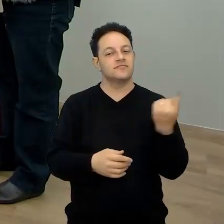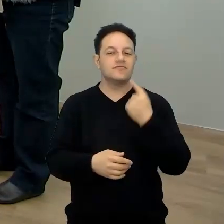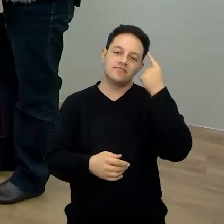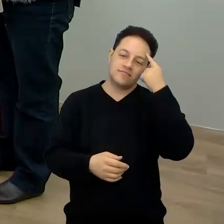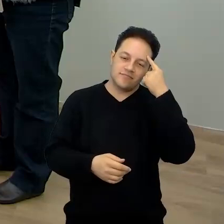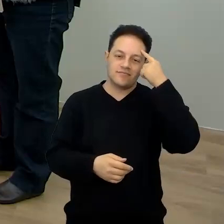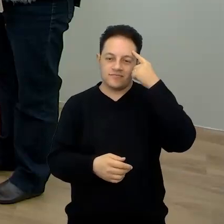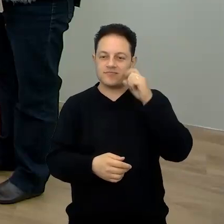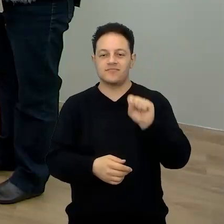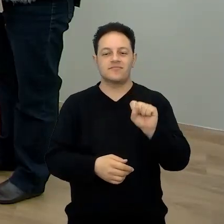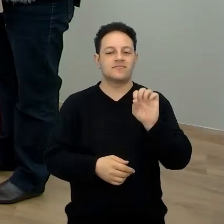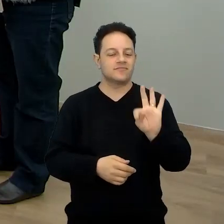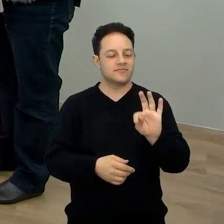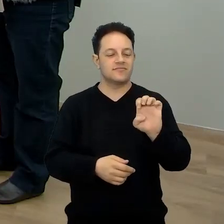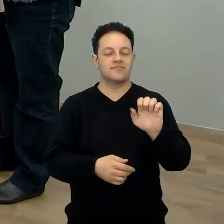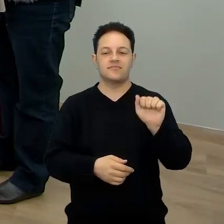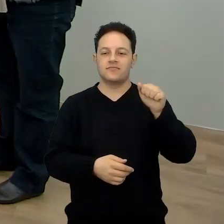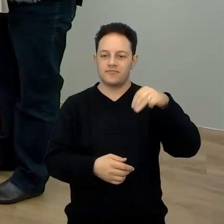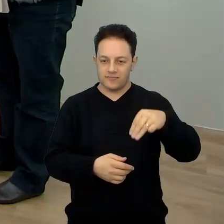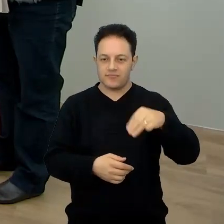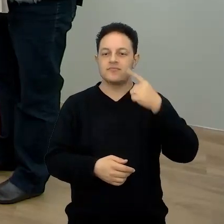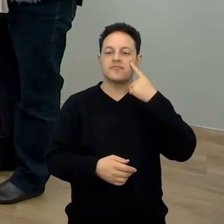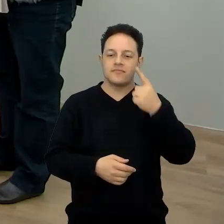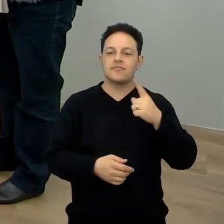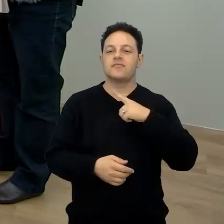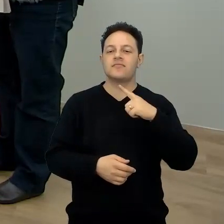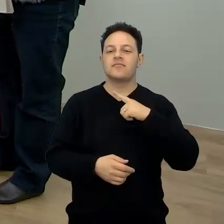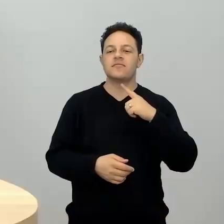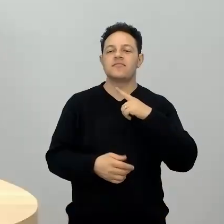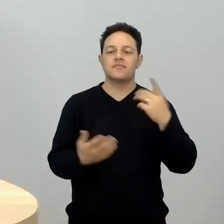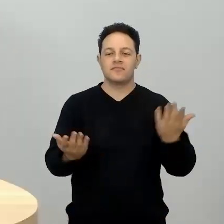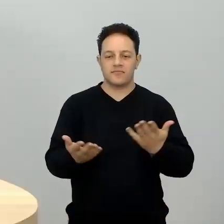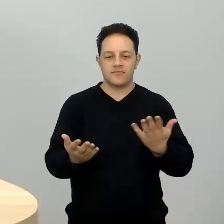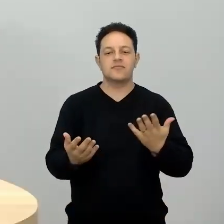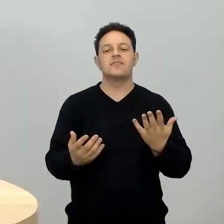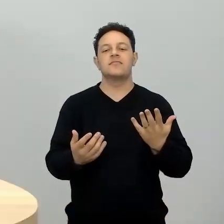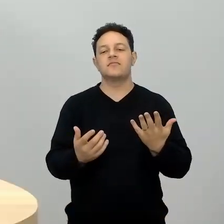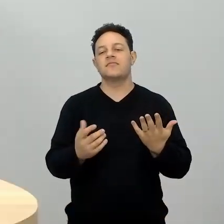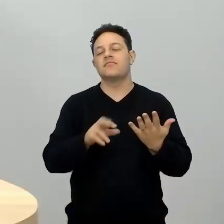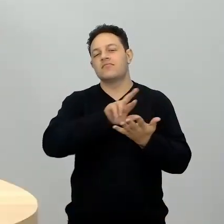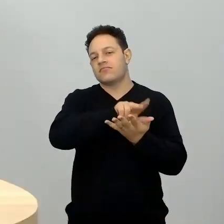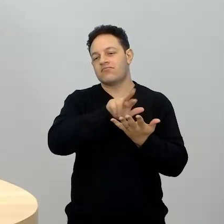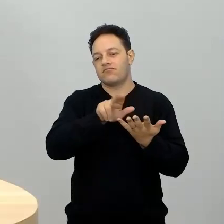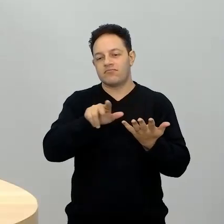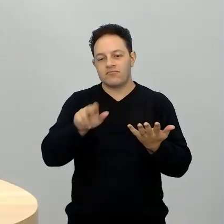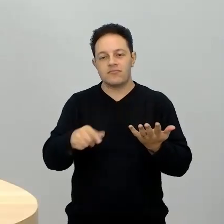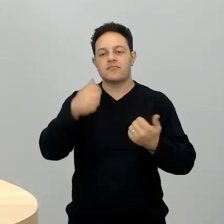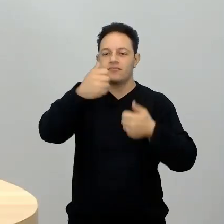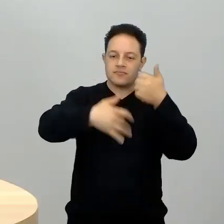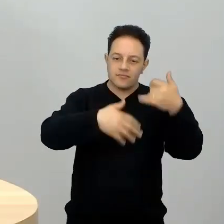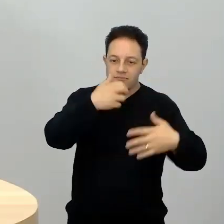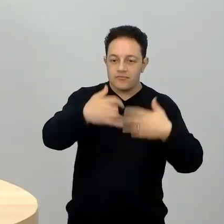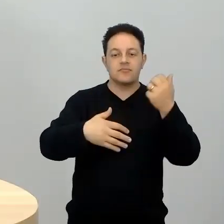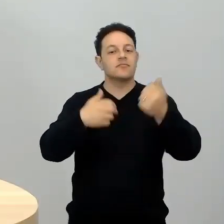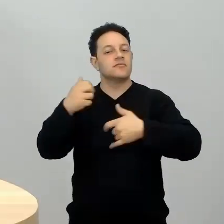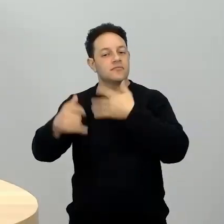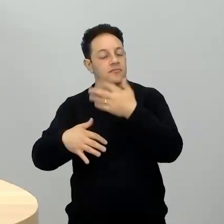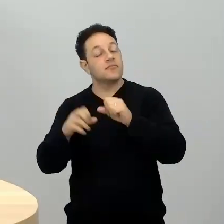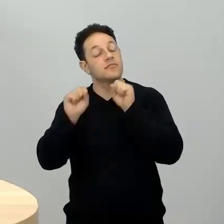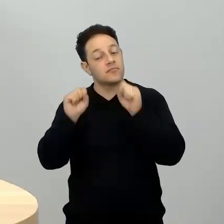STEAM, Ale, a gente tem ali muitas abordagens que podem ser